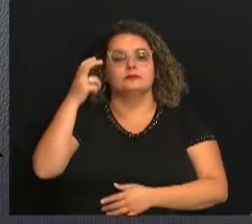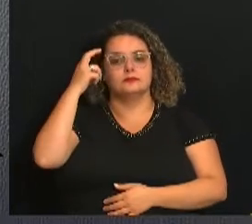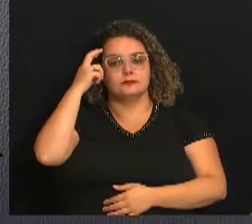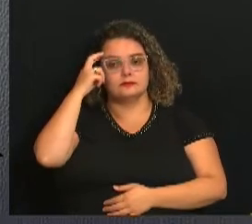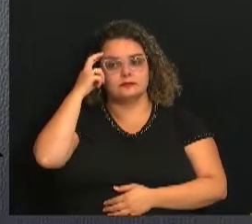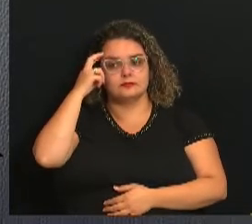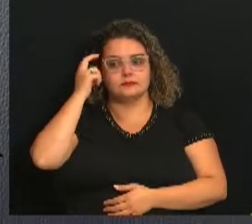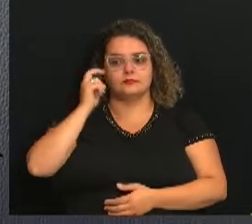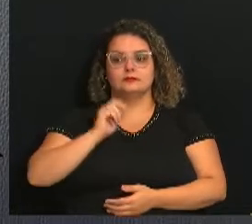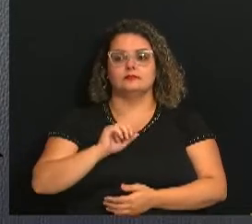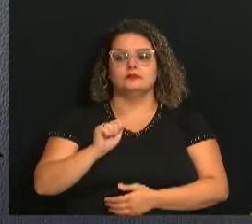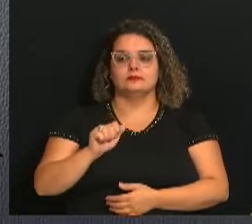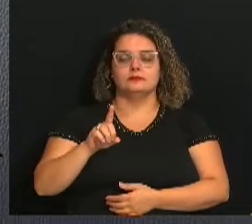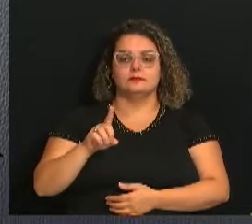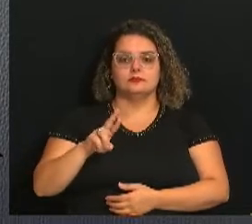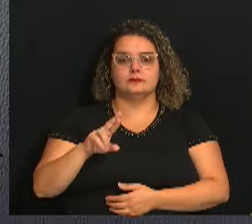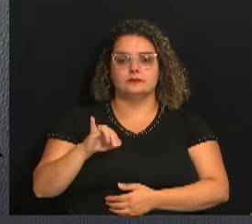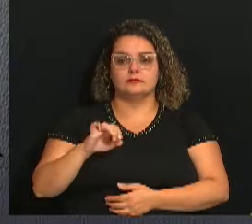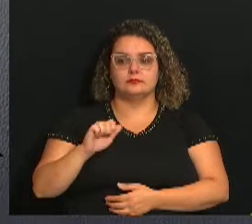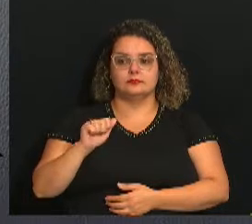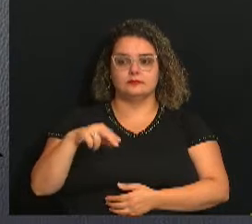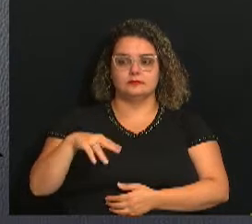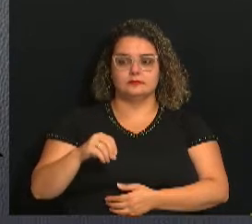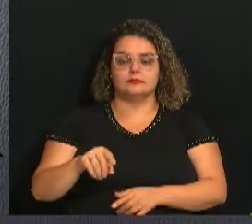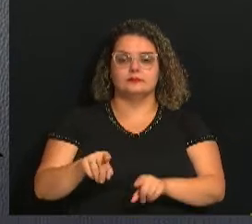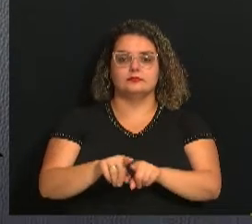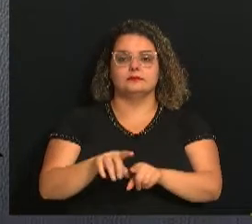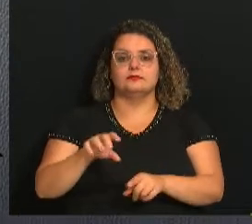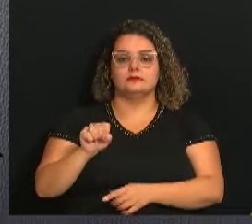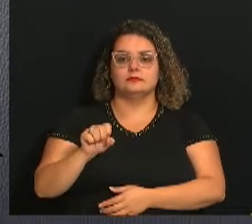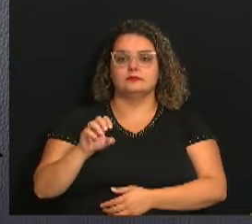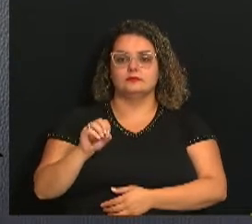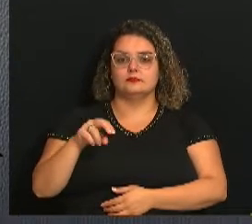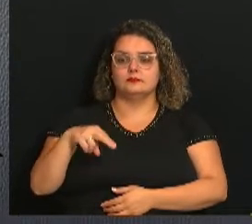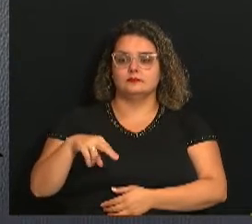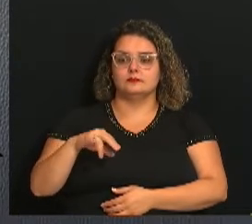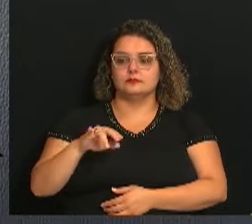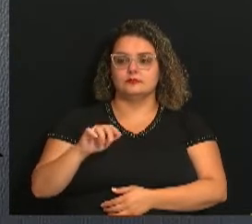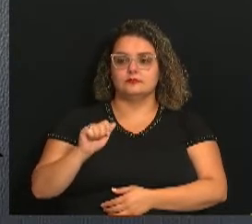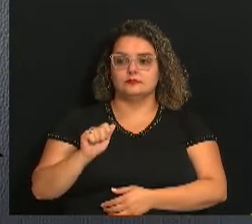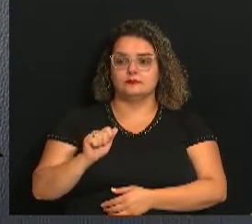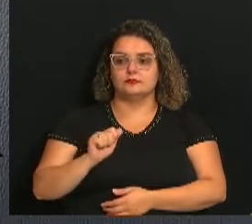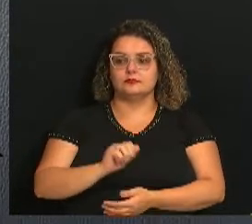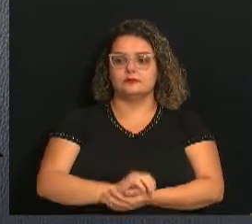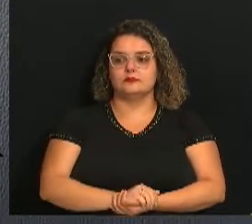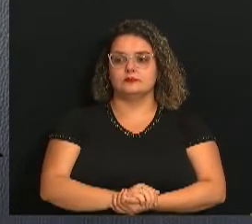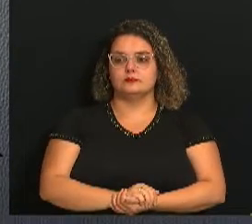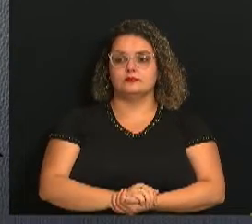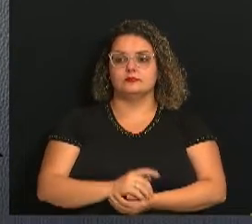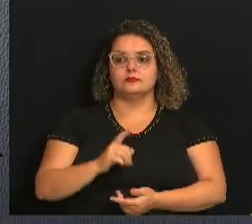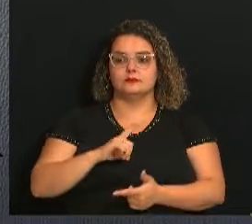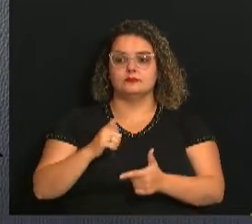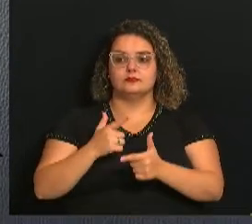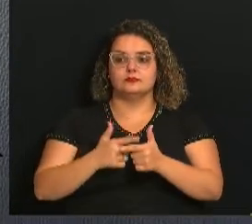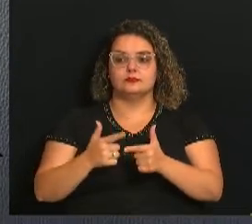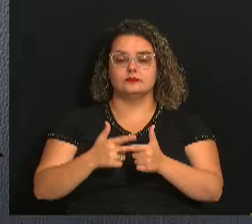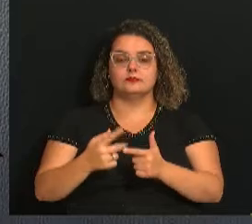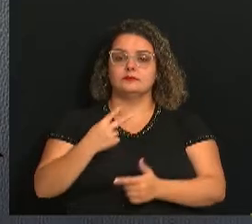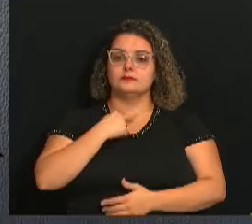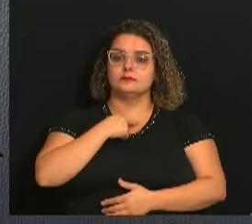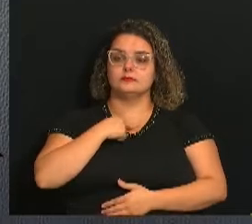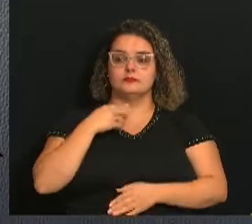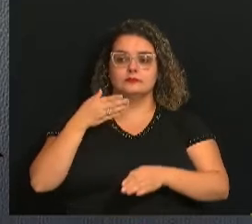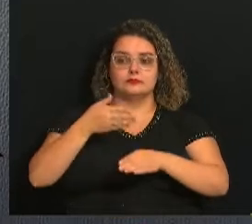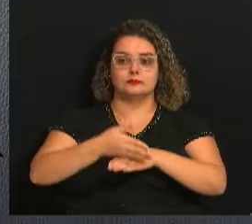é o Adriano Bueno e a Sônia Fardi. O Adriano teve um problema, não pôde comparecer de